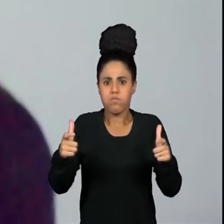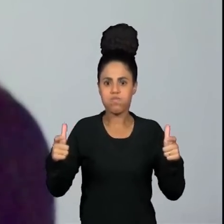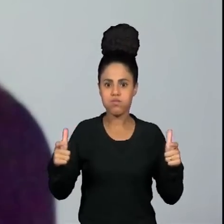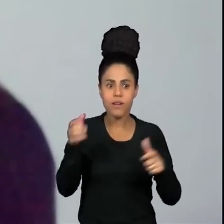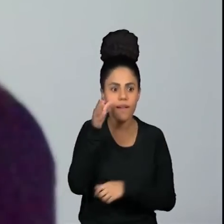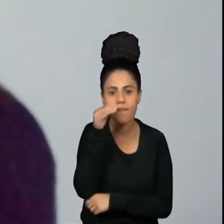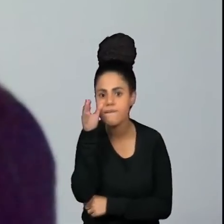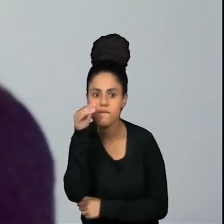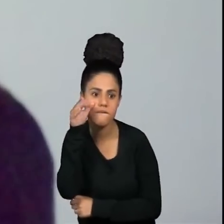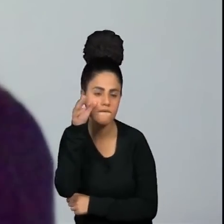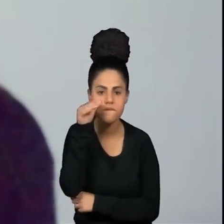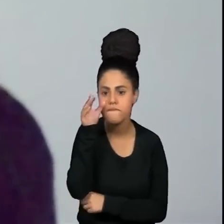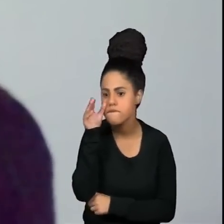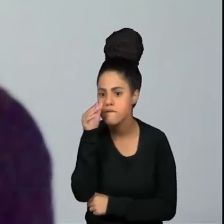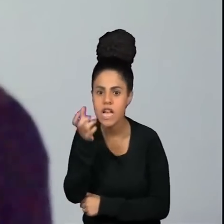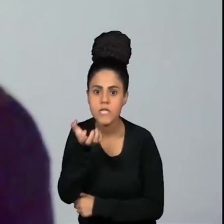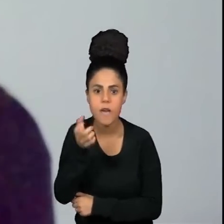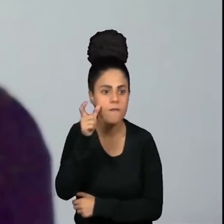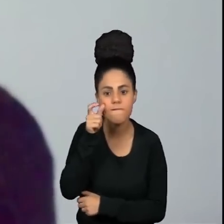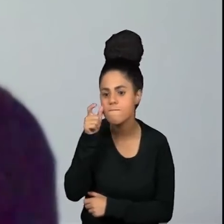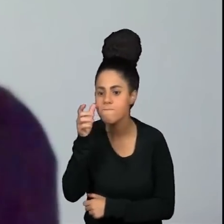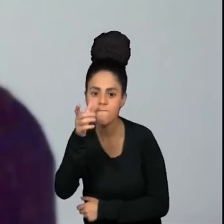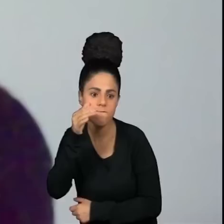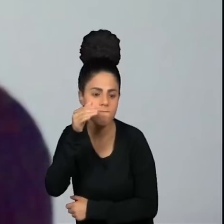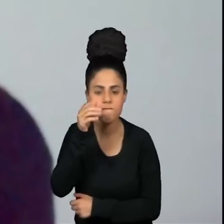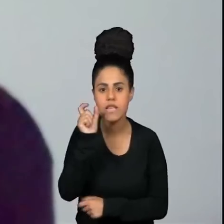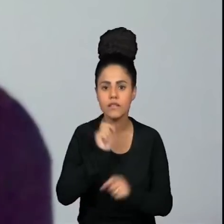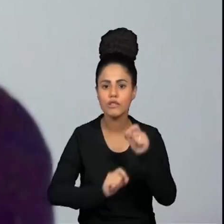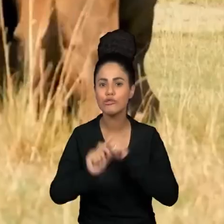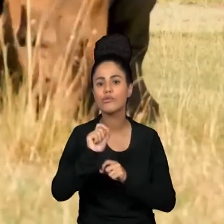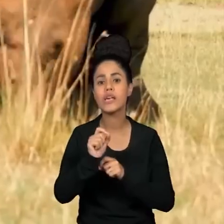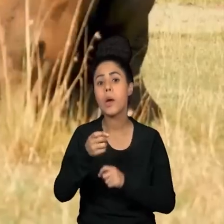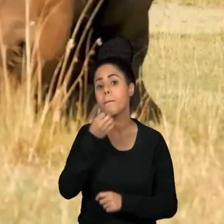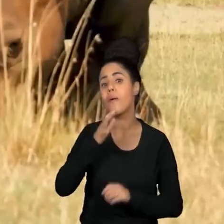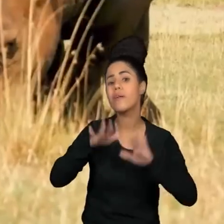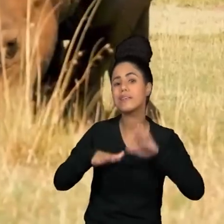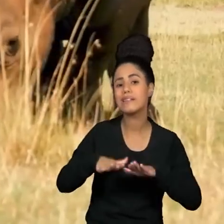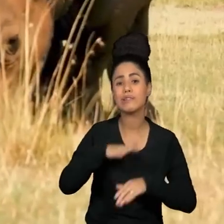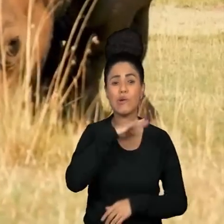a curiosidade do ser humano, tanto no lado positivo quanto no lado negativo.